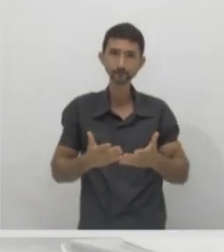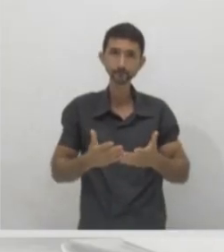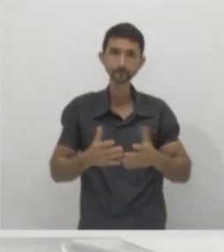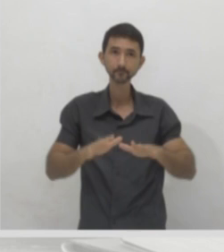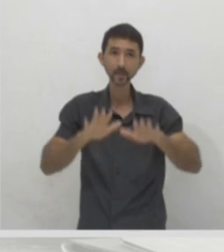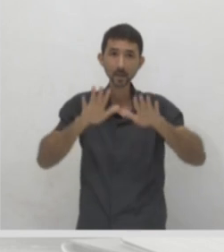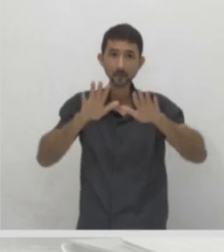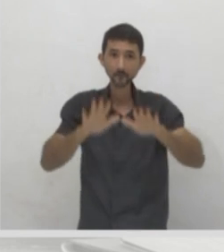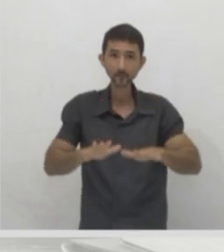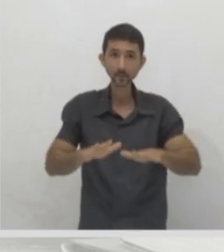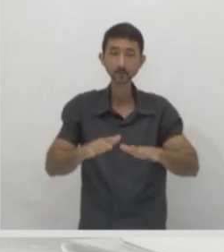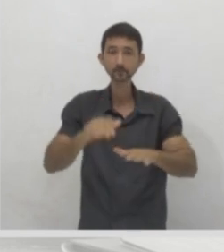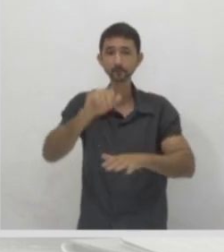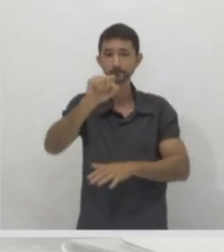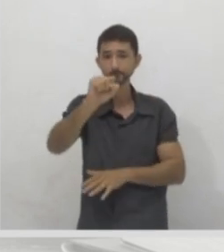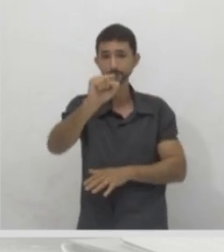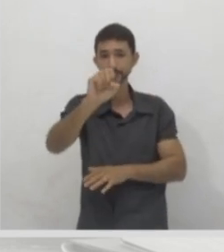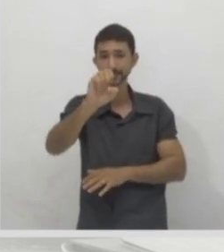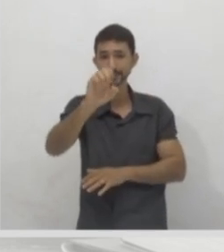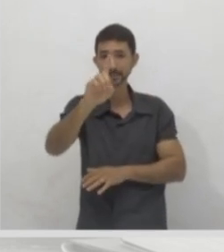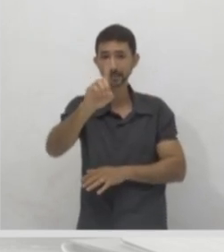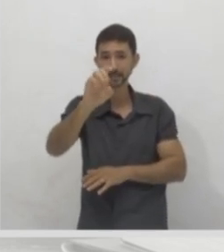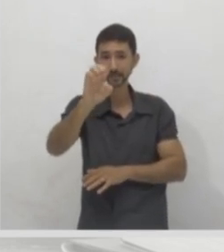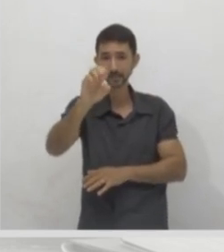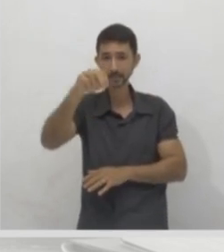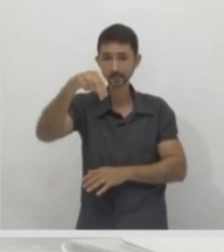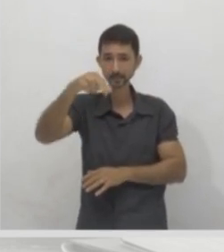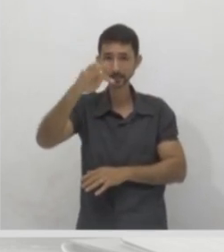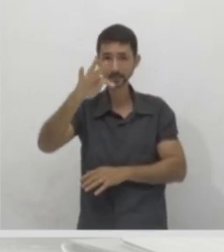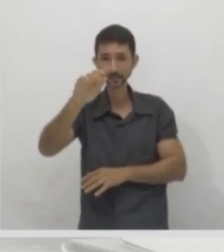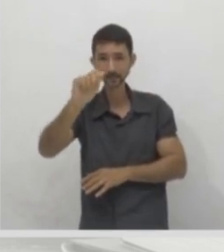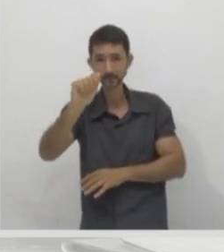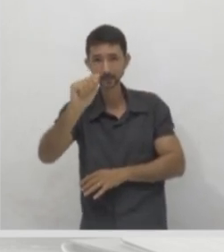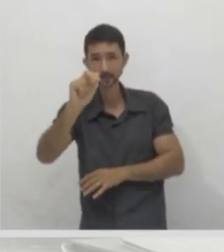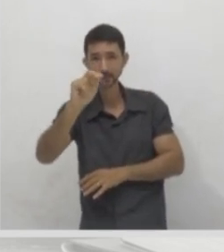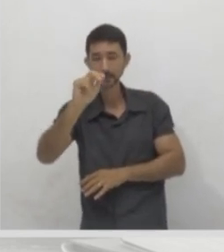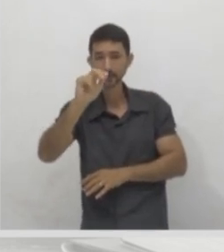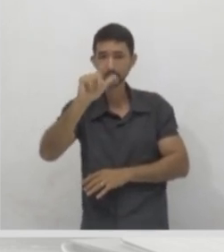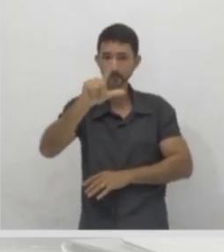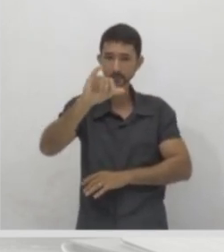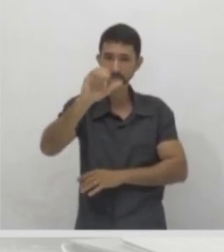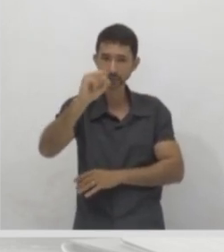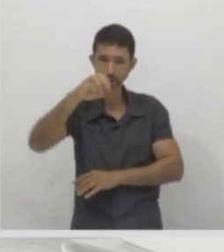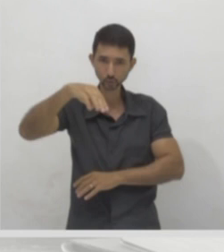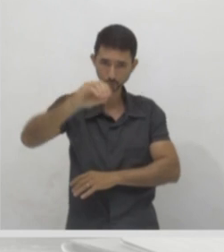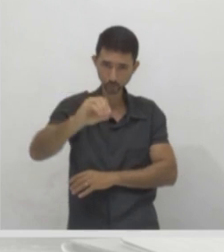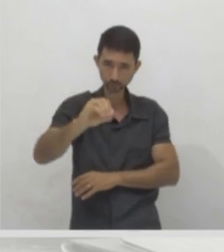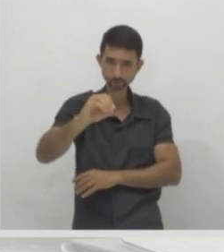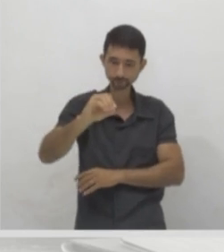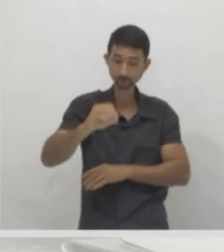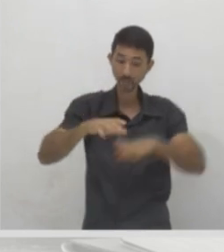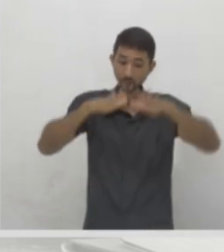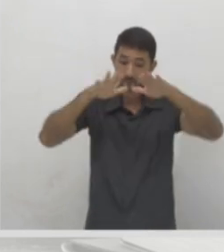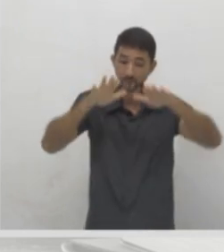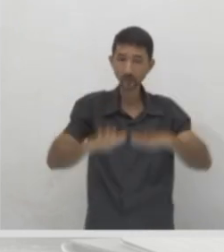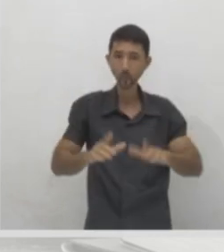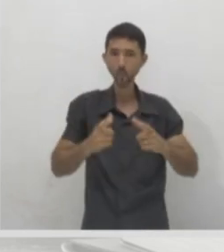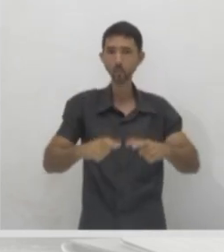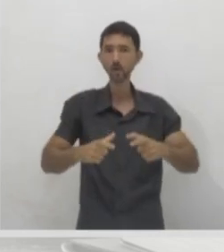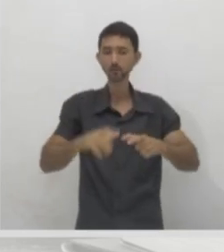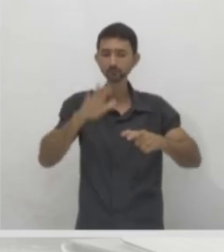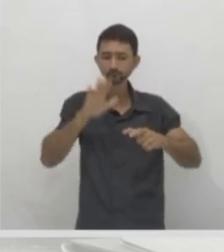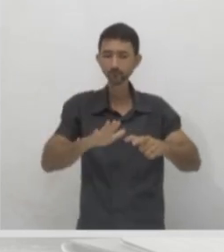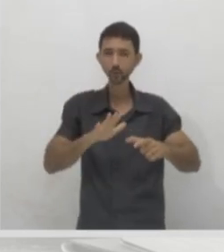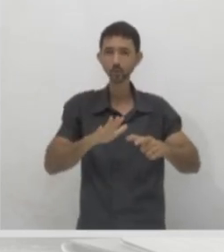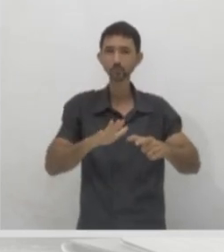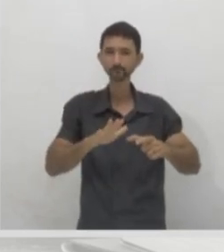palavra sedentarização? Vem de sedentário, que significa fixo em um só local. Então isso teve consequências,